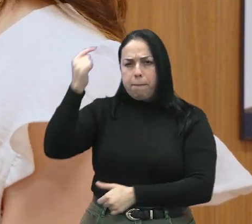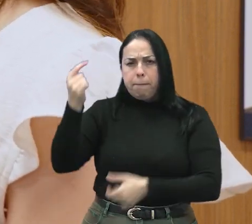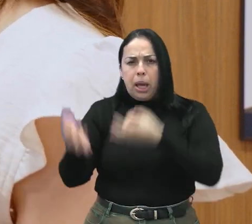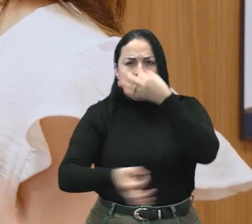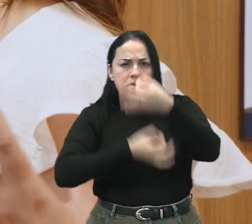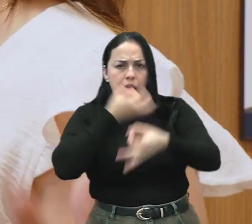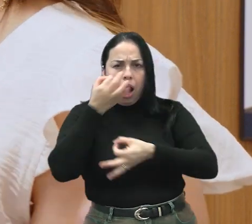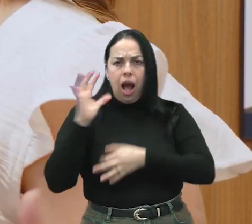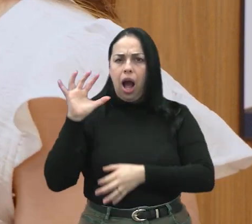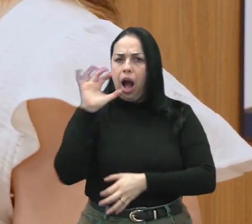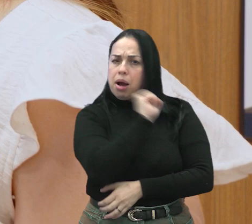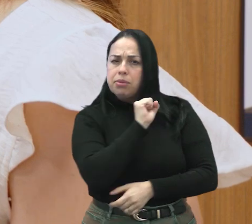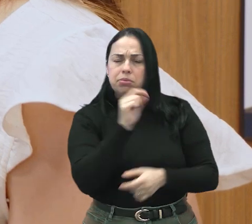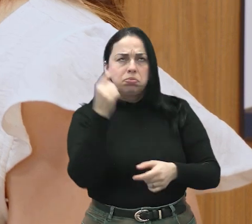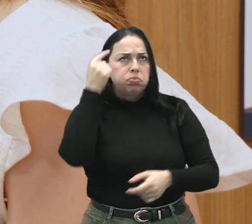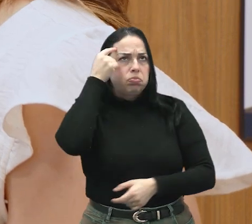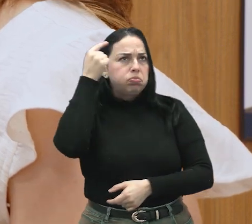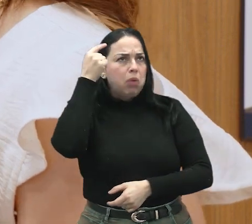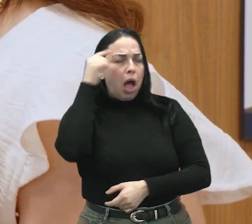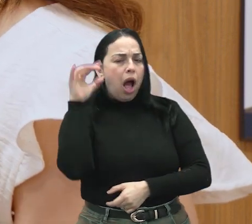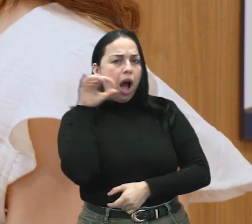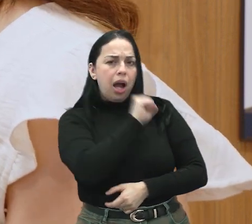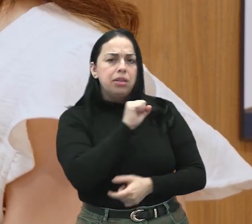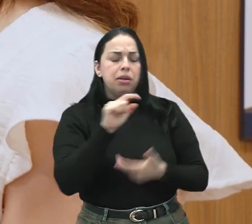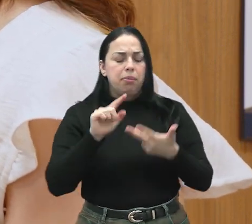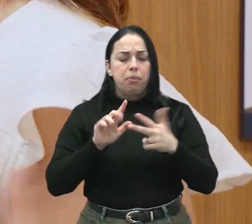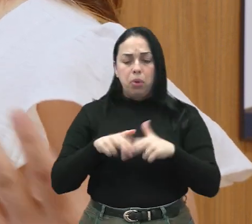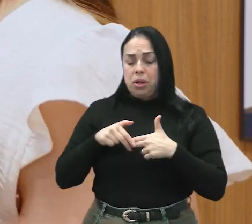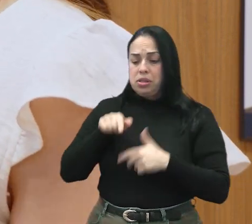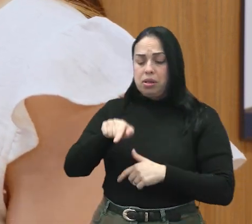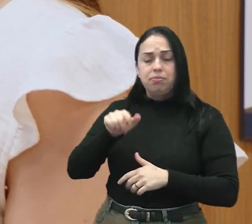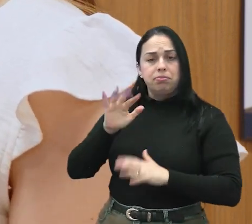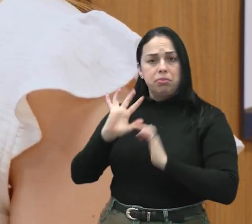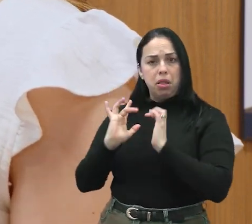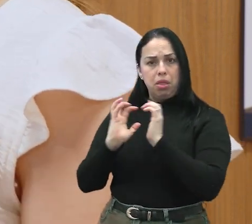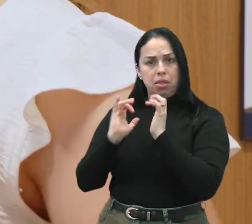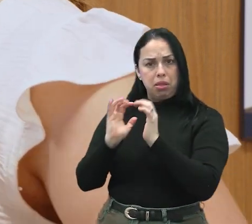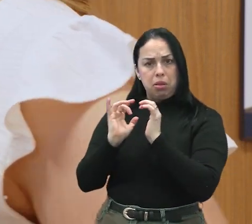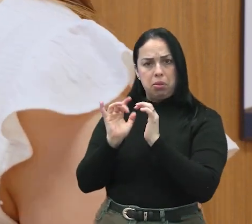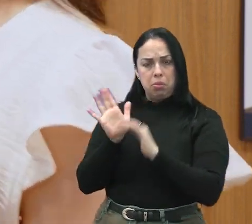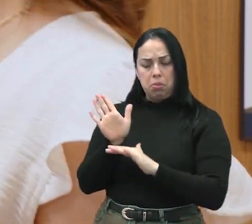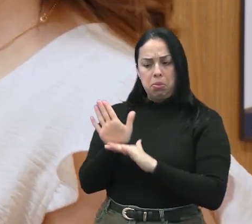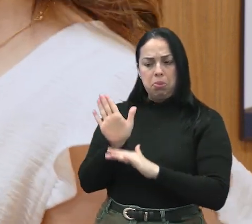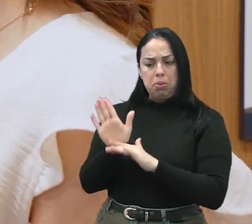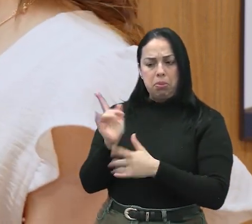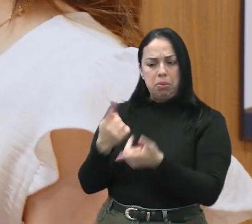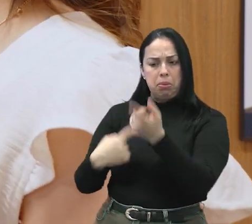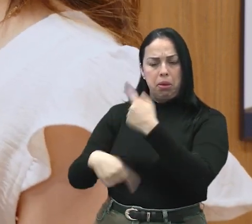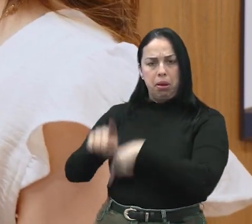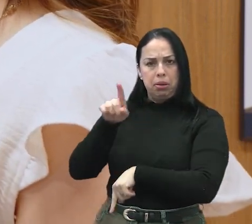cedo, né, a gente fala muito sobre a importância de desenvolver isso na primeira infância, né, do